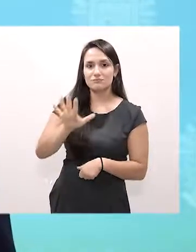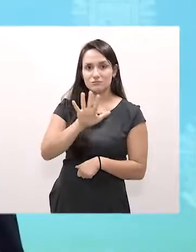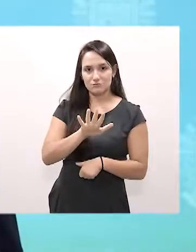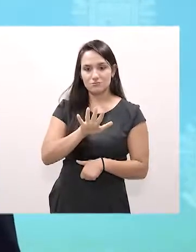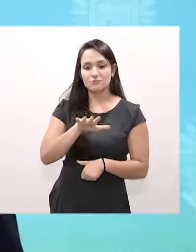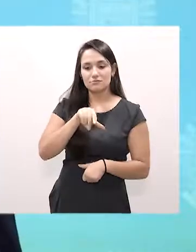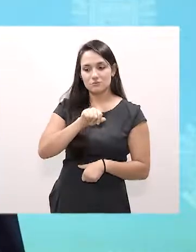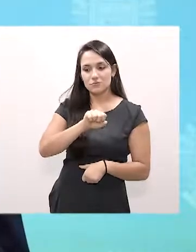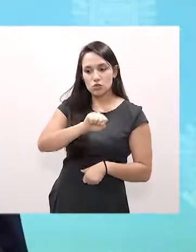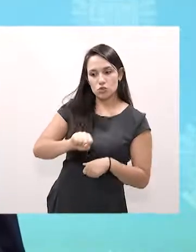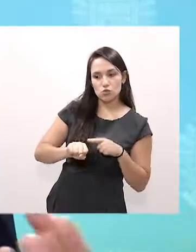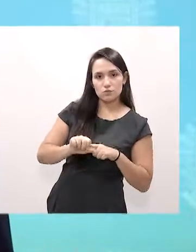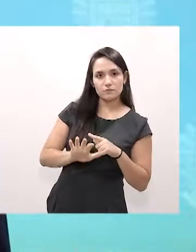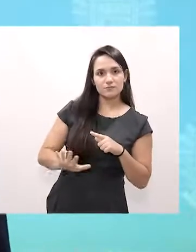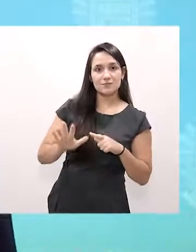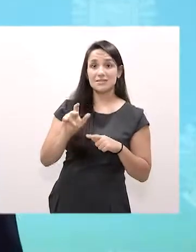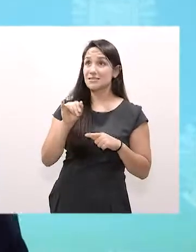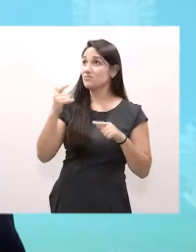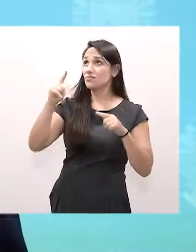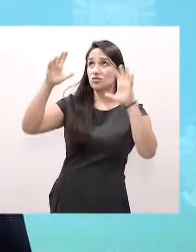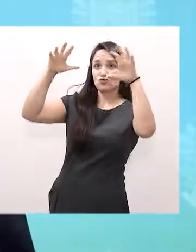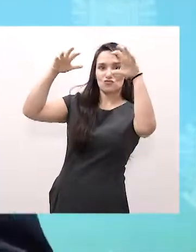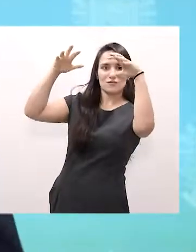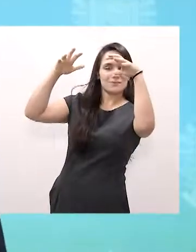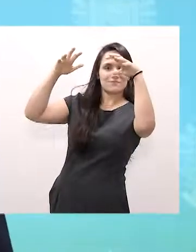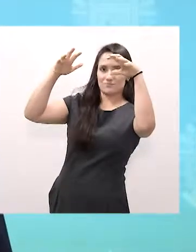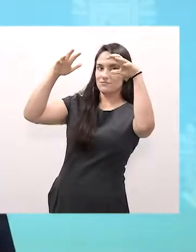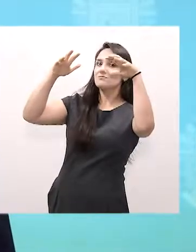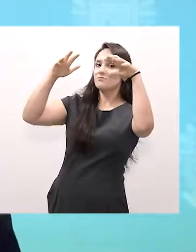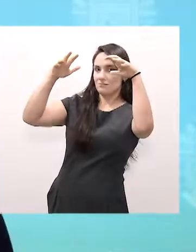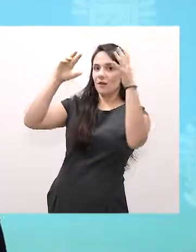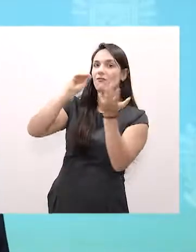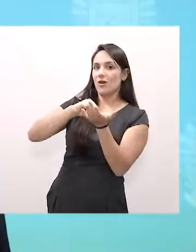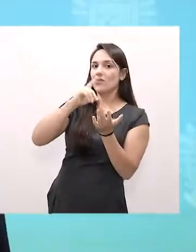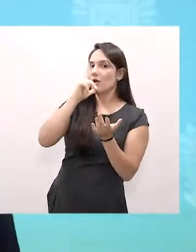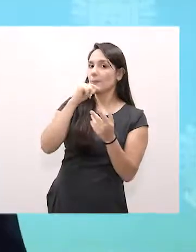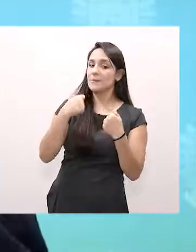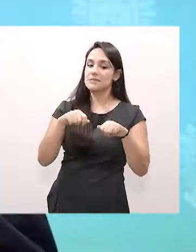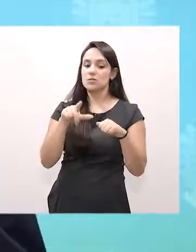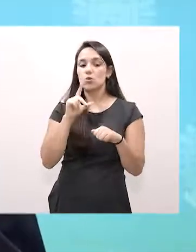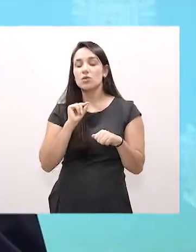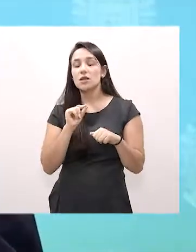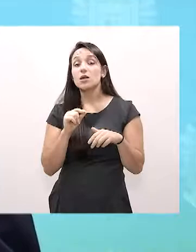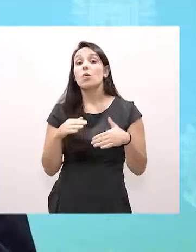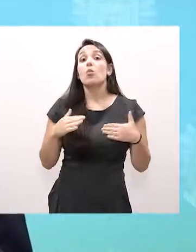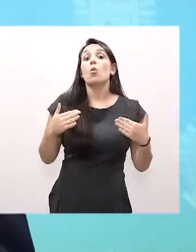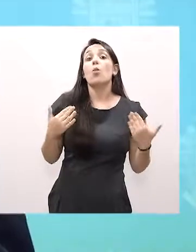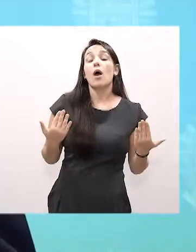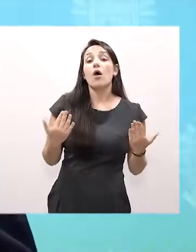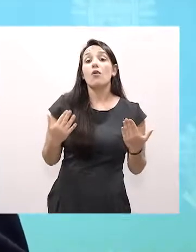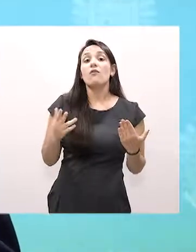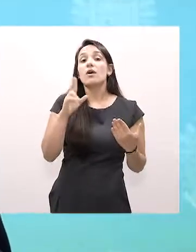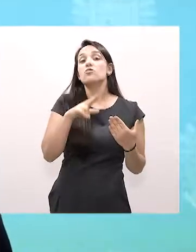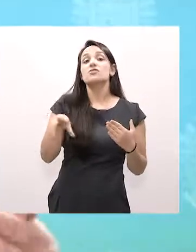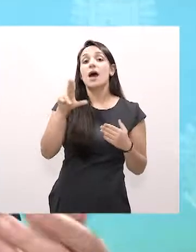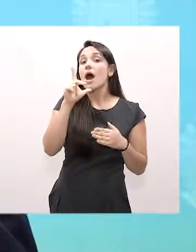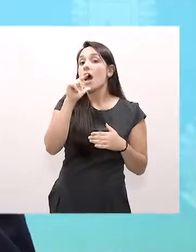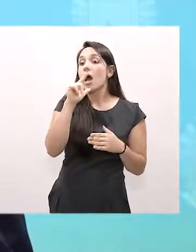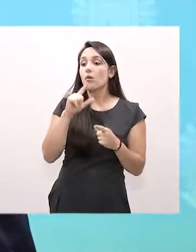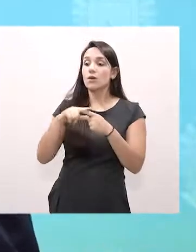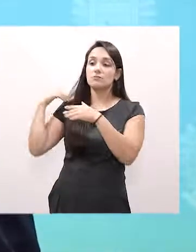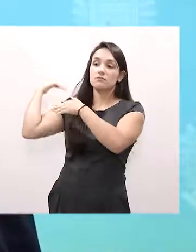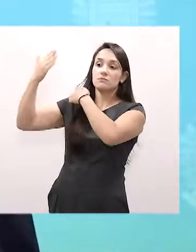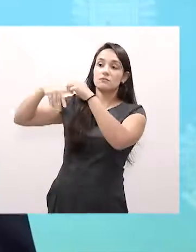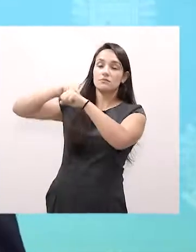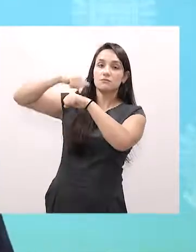inteiro, que é o alerta de crise hídrica, né? O que quer dizer isso? Não choveu, consequentemente nós vamos ter que tomar uma decisão. Se nós vamos gerar